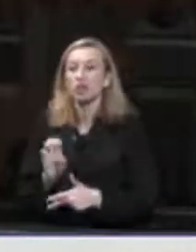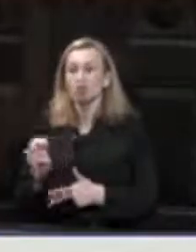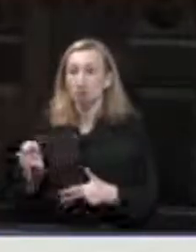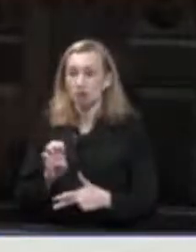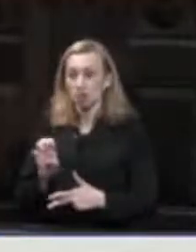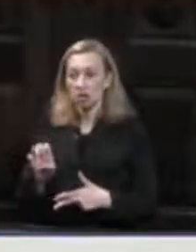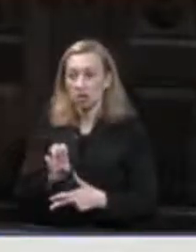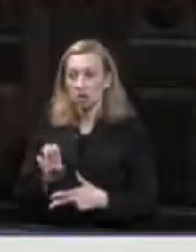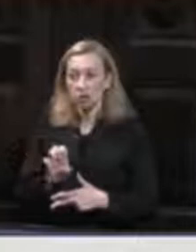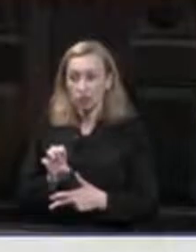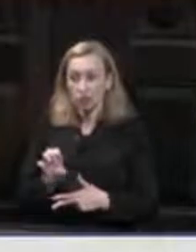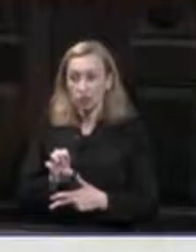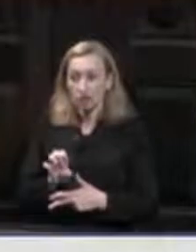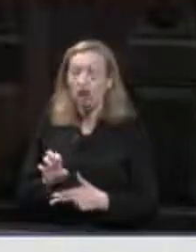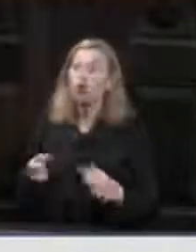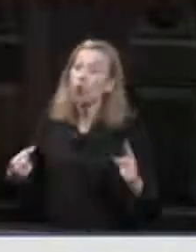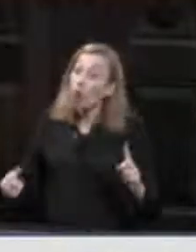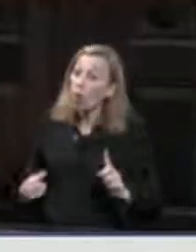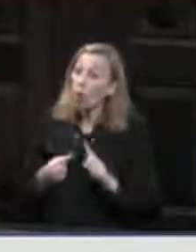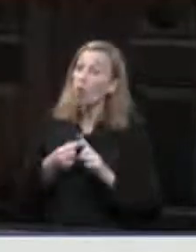cabe,